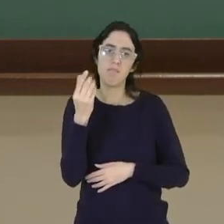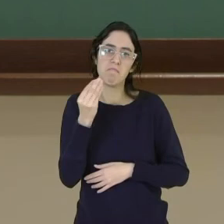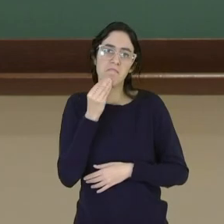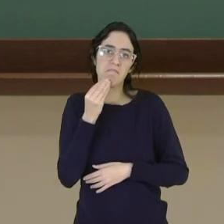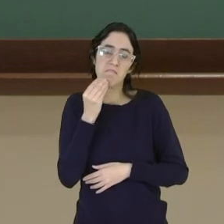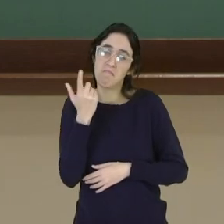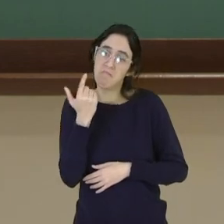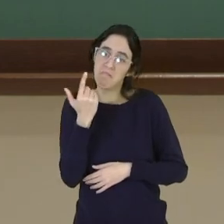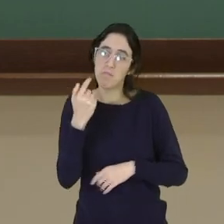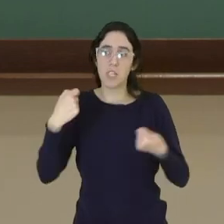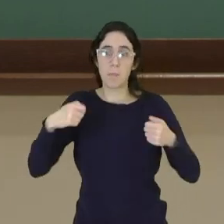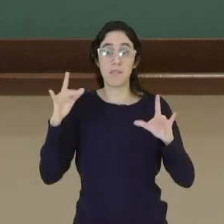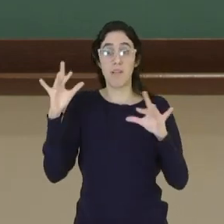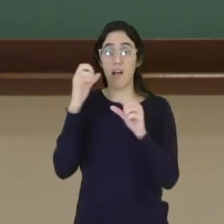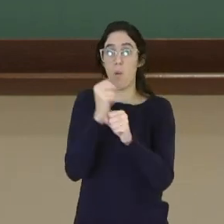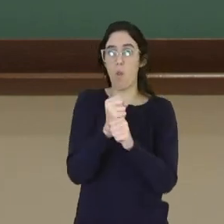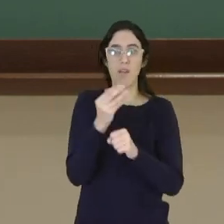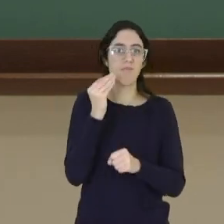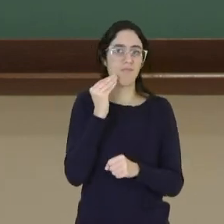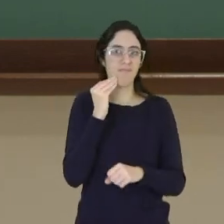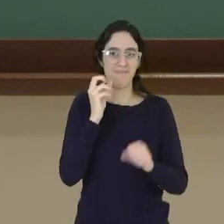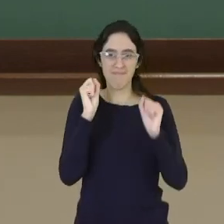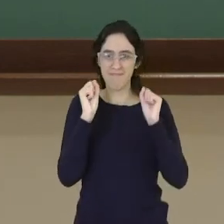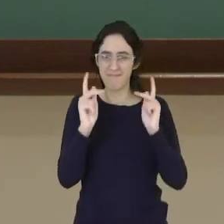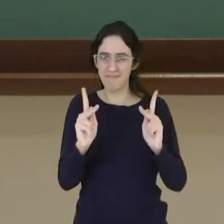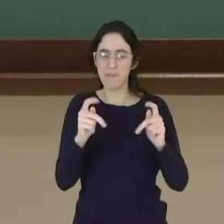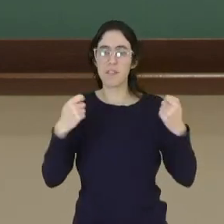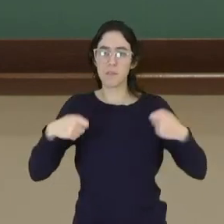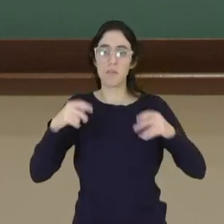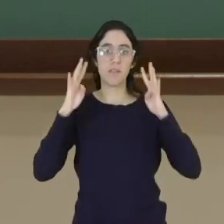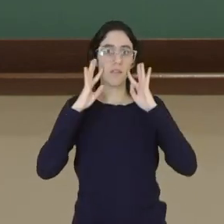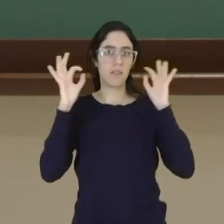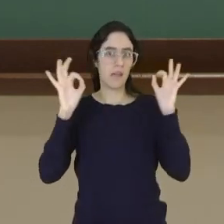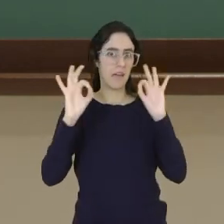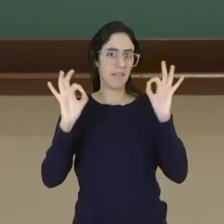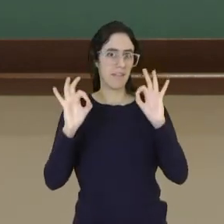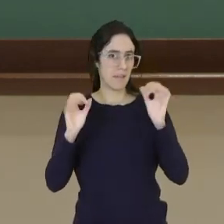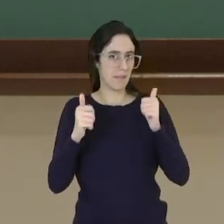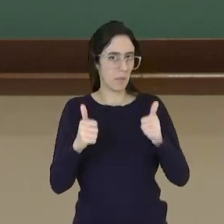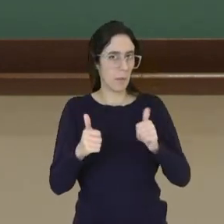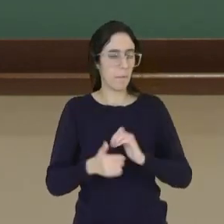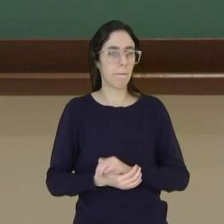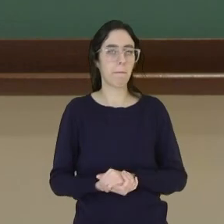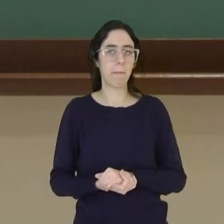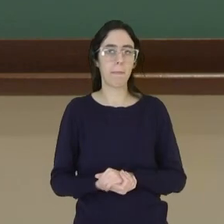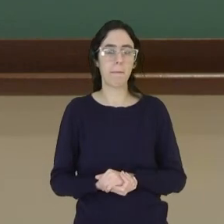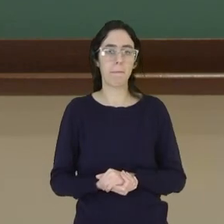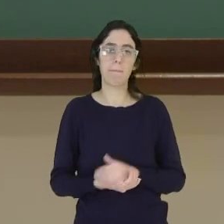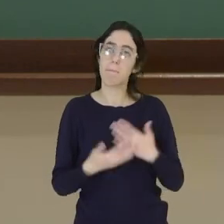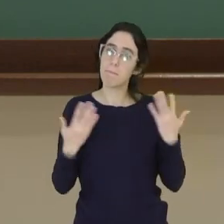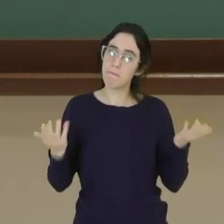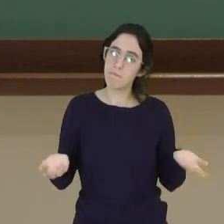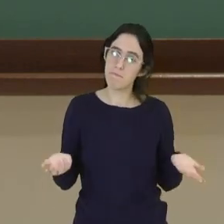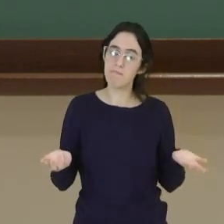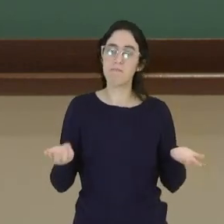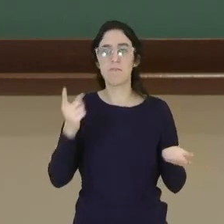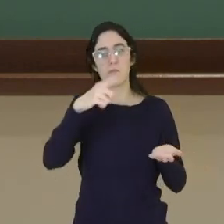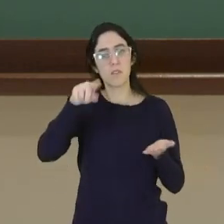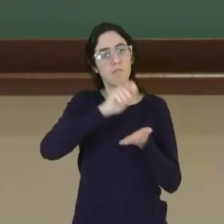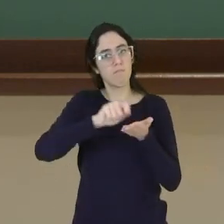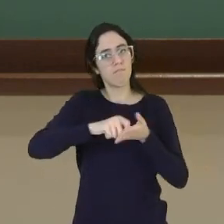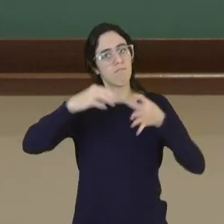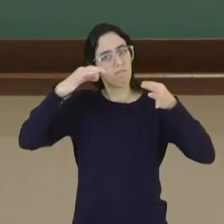calcular essas 12 possibilidades. Beleza? Então tem que estar atento com esse tipo de situação. No mais, deixe o seu caderno em